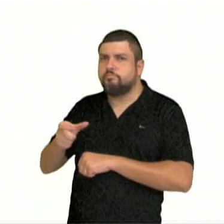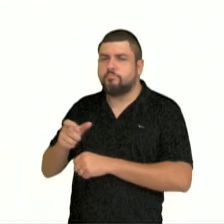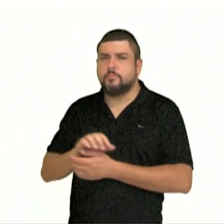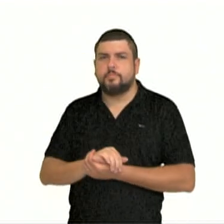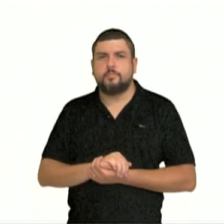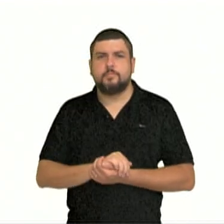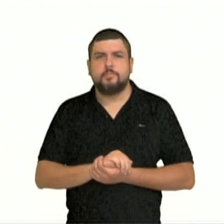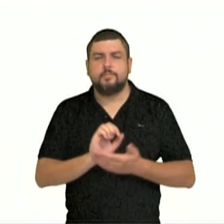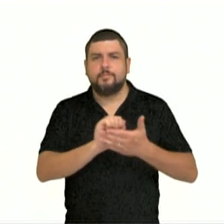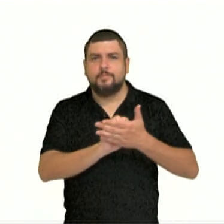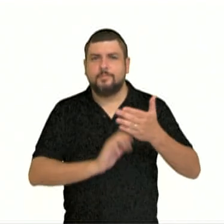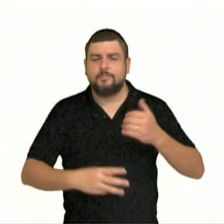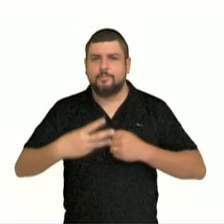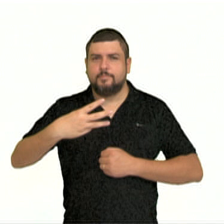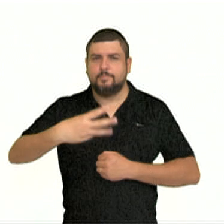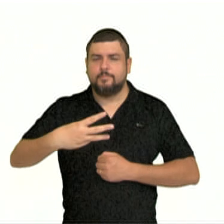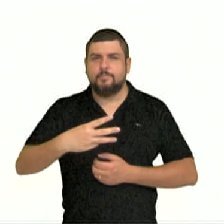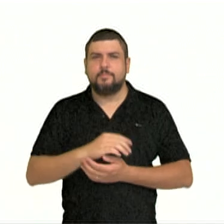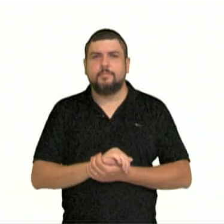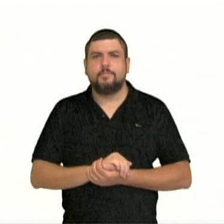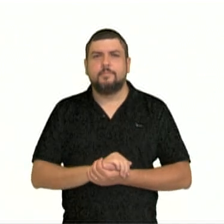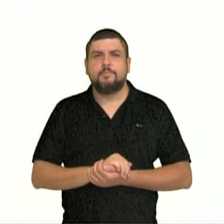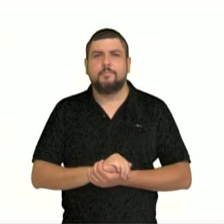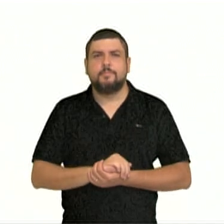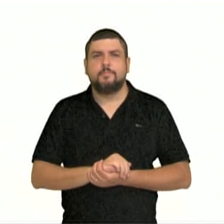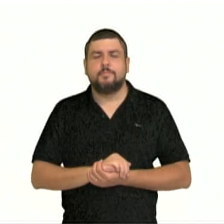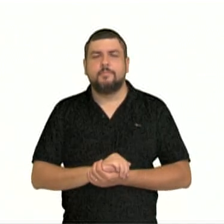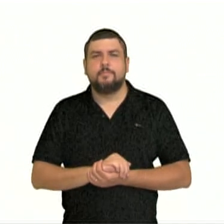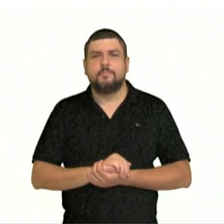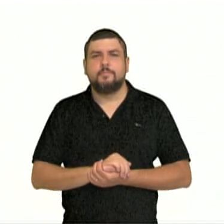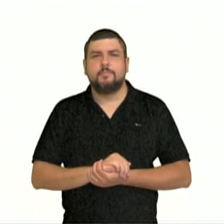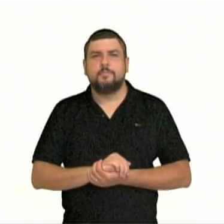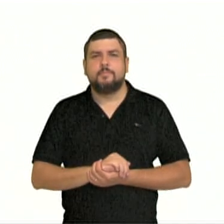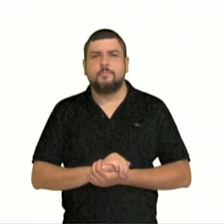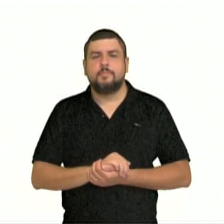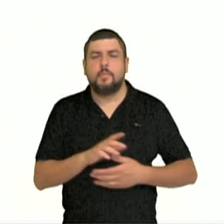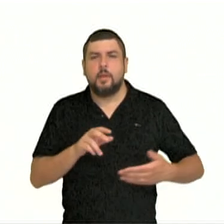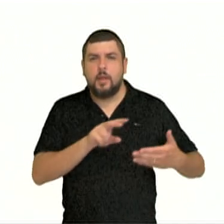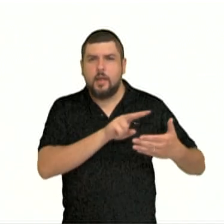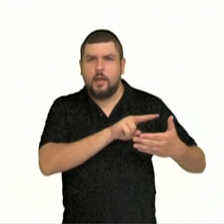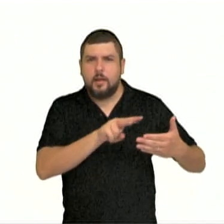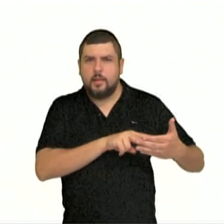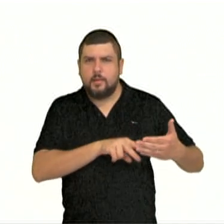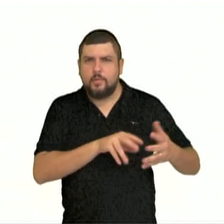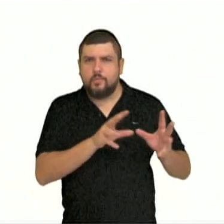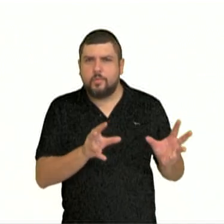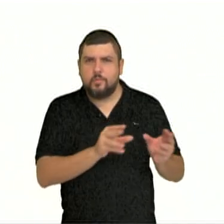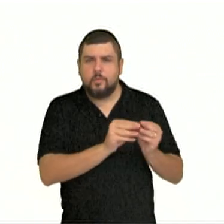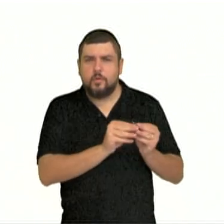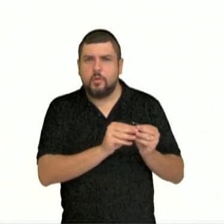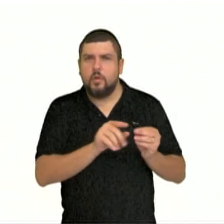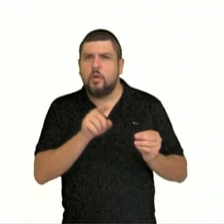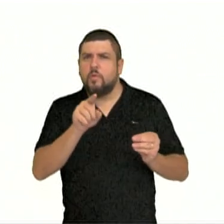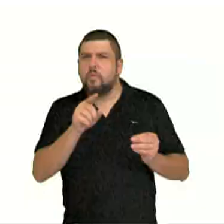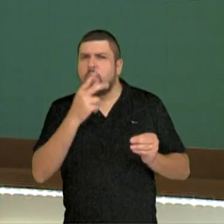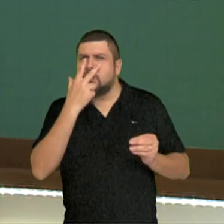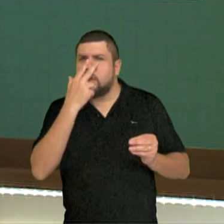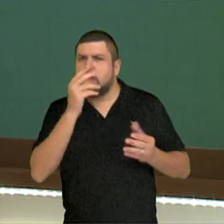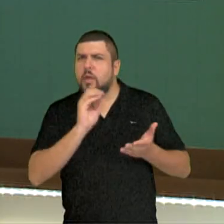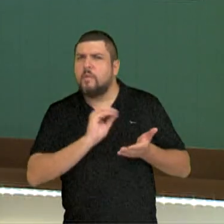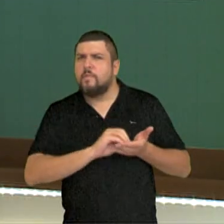Atividade 3, claro. A partir da leitura da resenha, você achou que faltou alguma